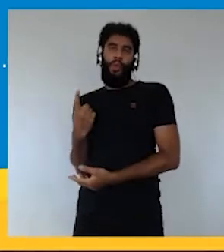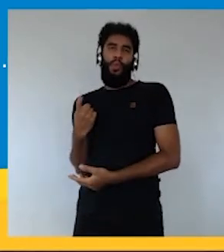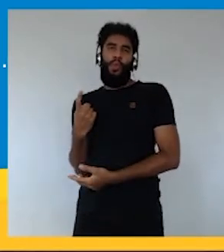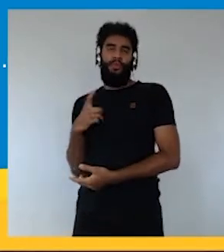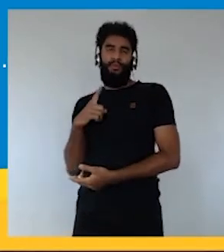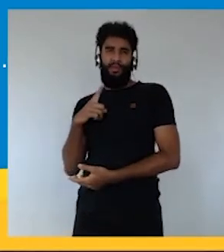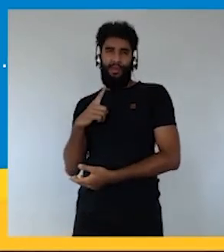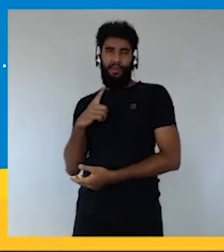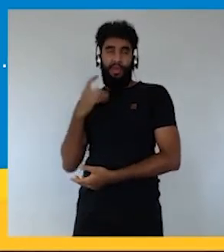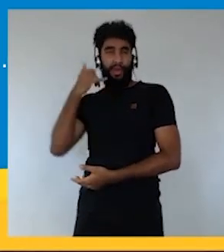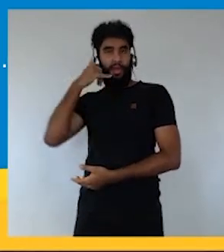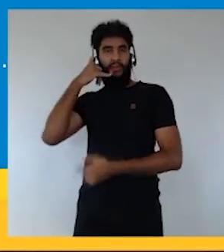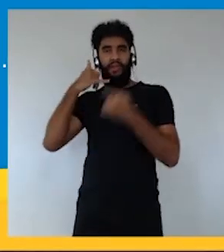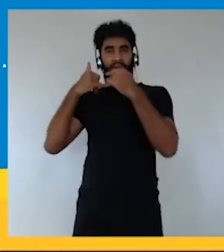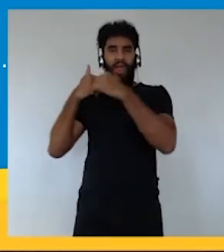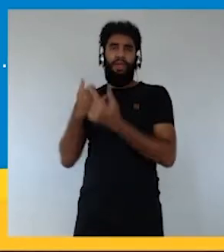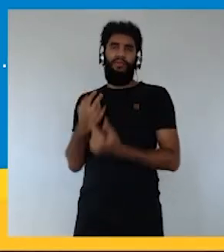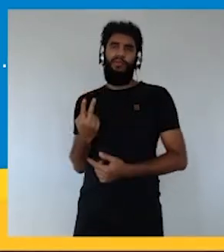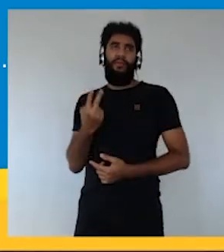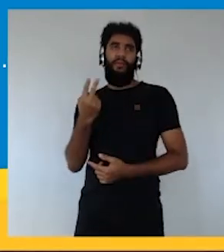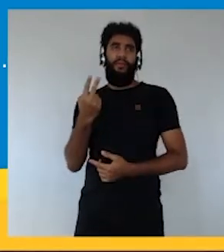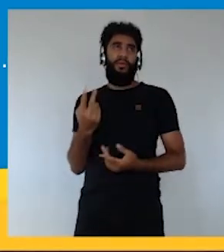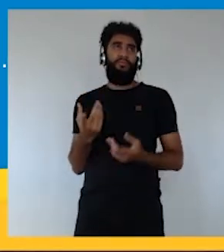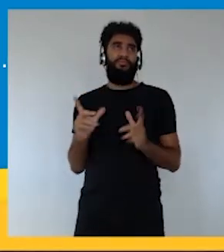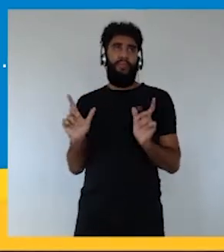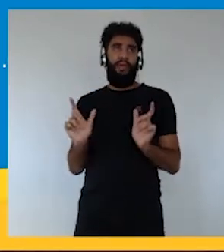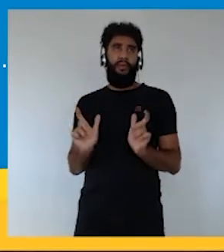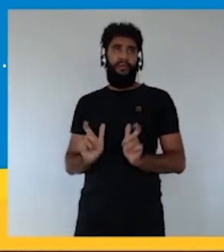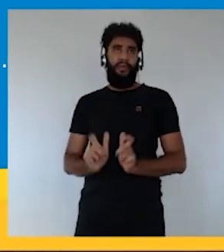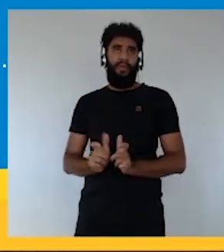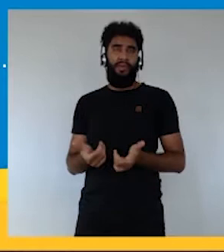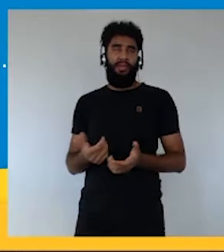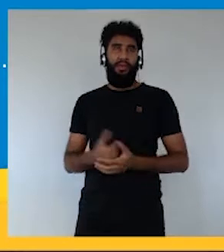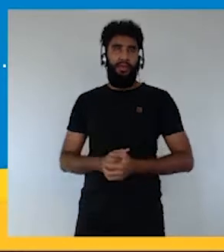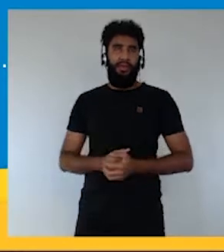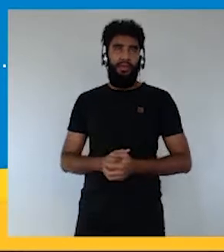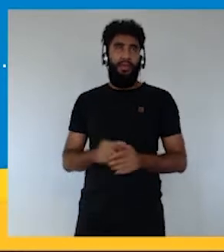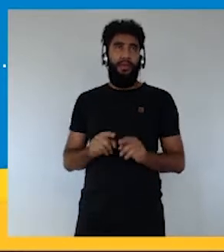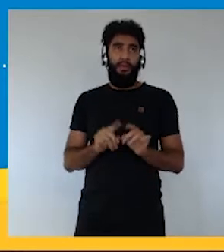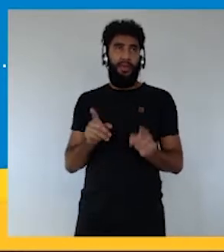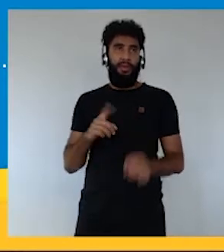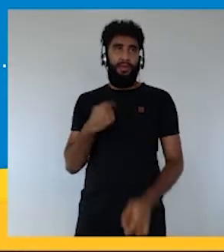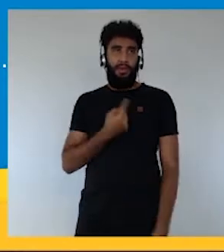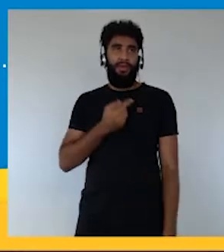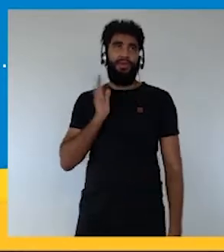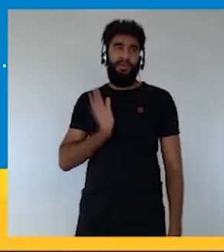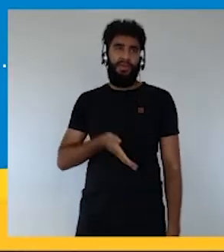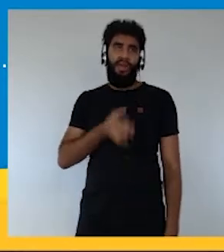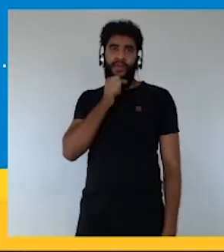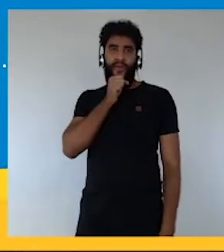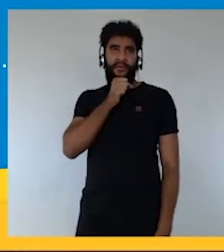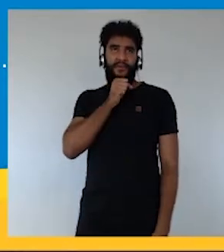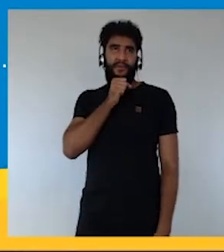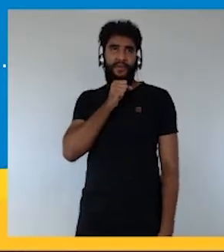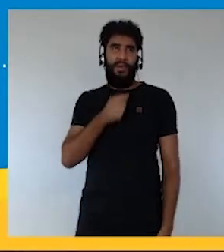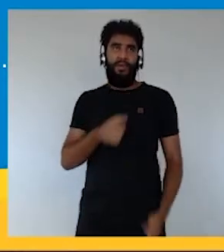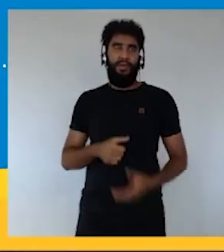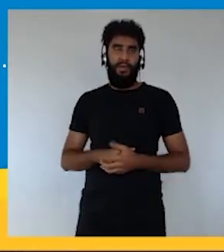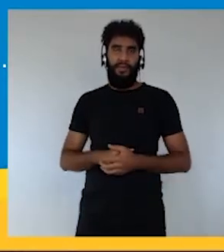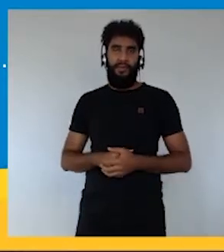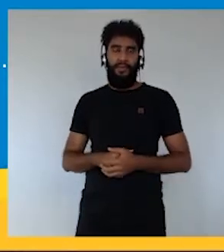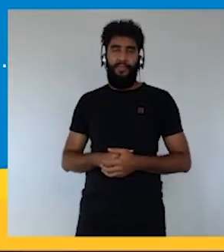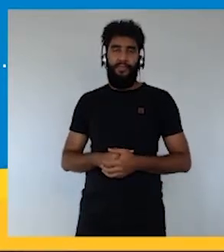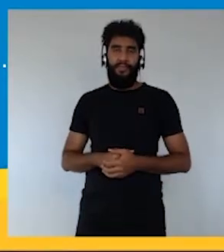esse telefone teria um valor muito menor. Fax, para nós que somos um pouquinho mais velhos. Quem tem fax hoje